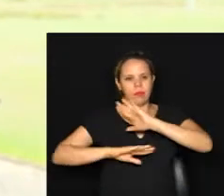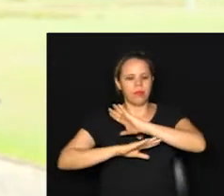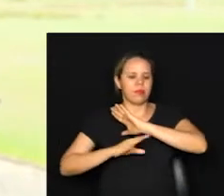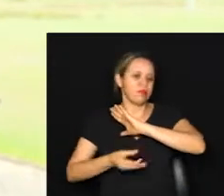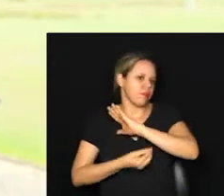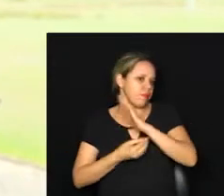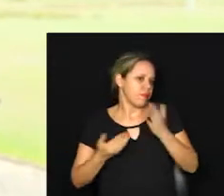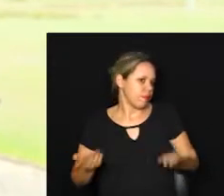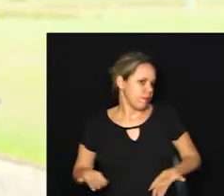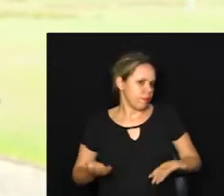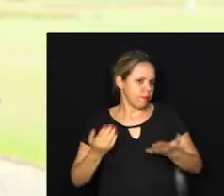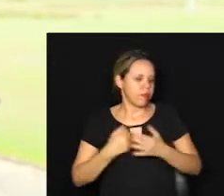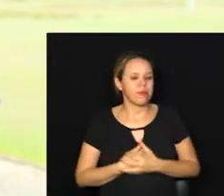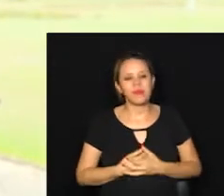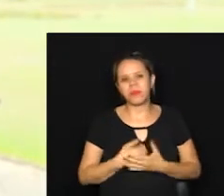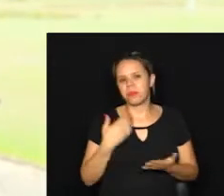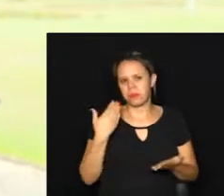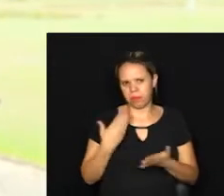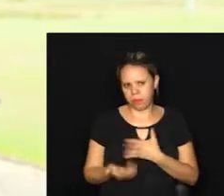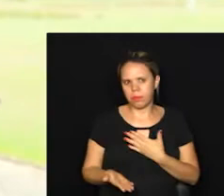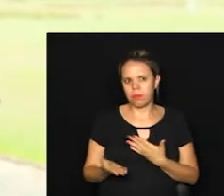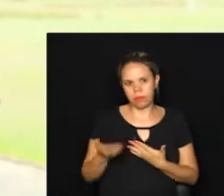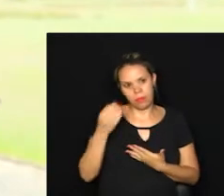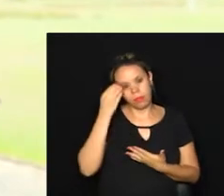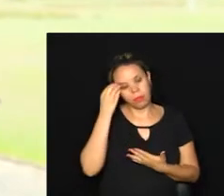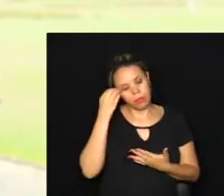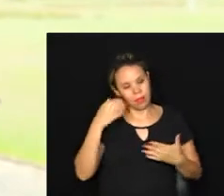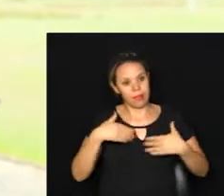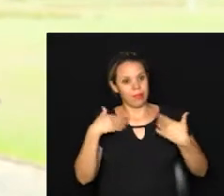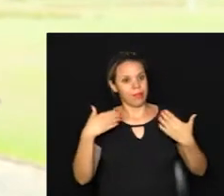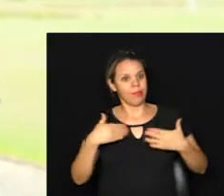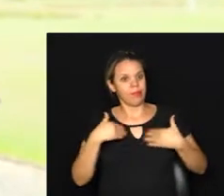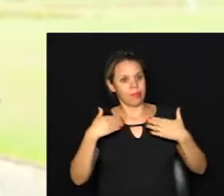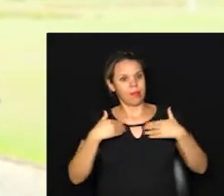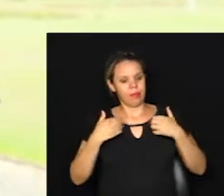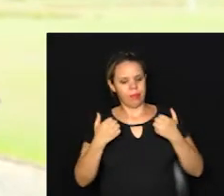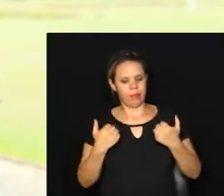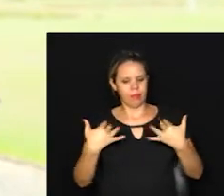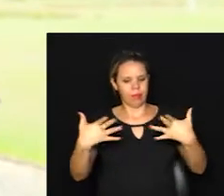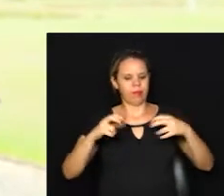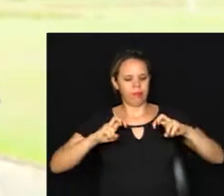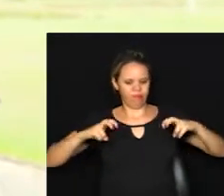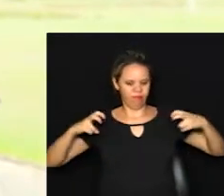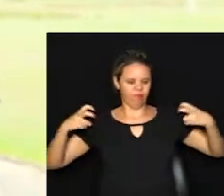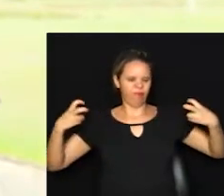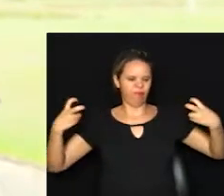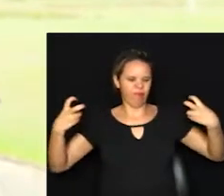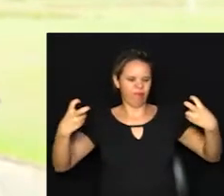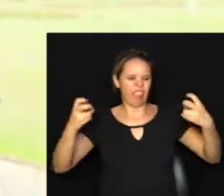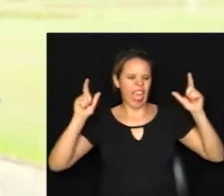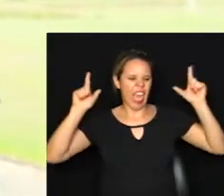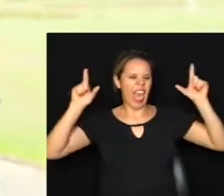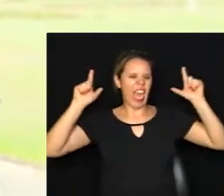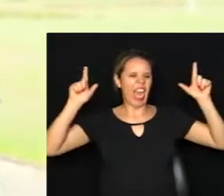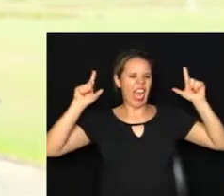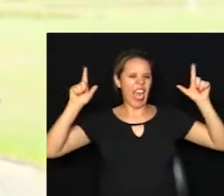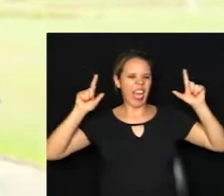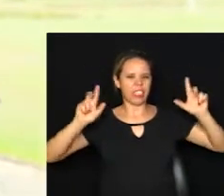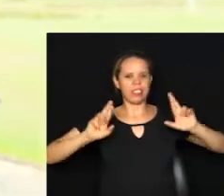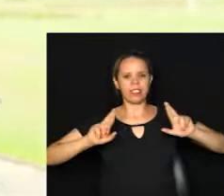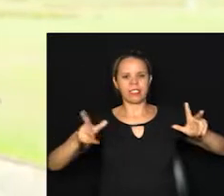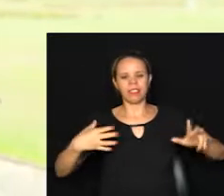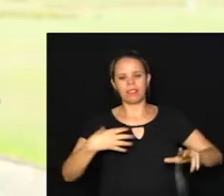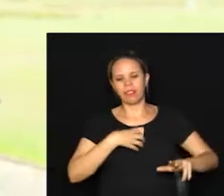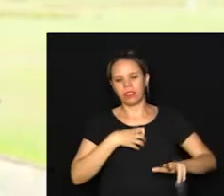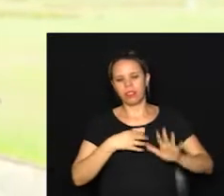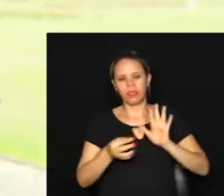Total, perde um pouco, não é? Aquela alegria das arquibancadas e tudo mais, né? Exatamente, é uma sensação diferente. Na minha